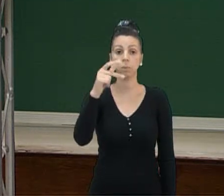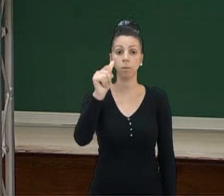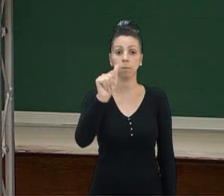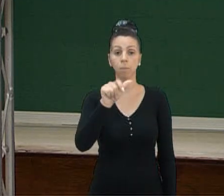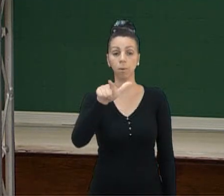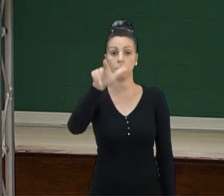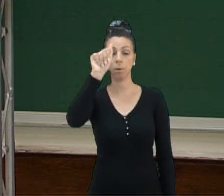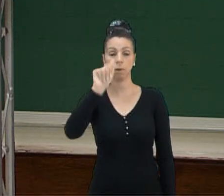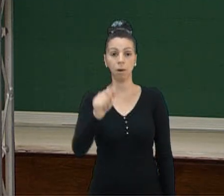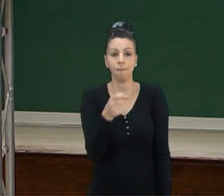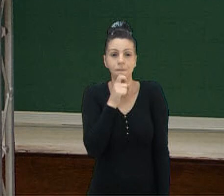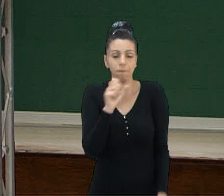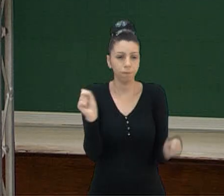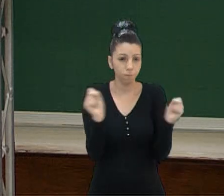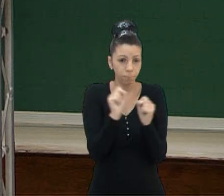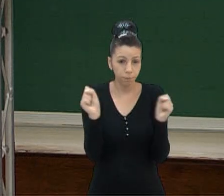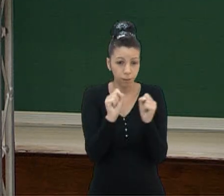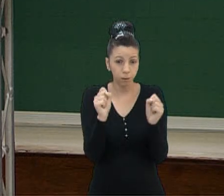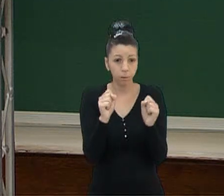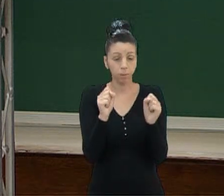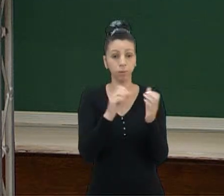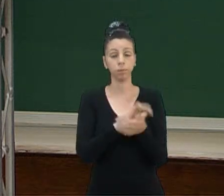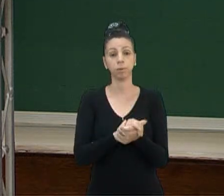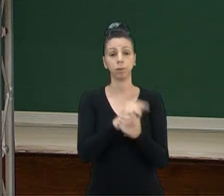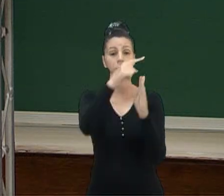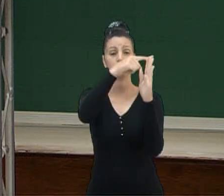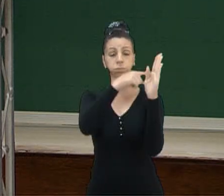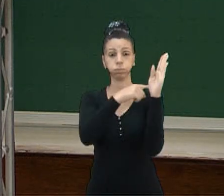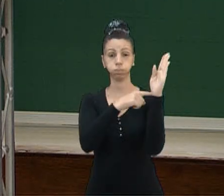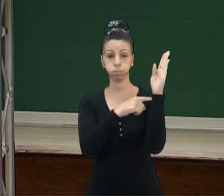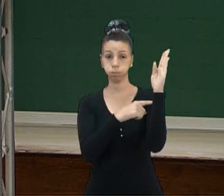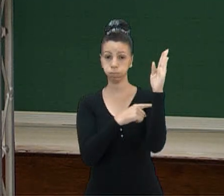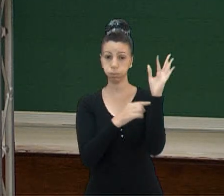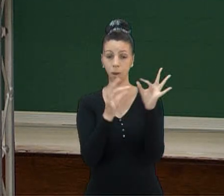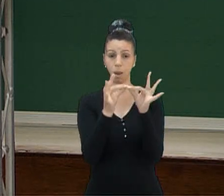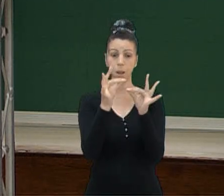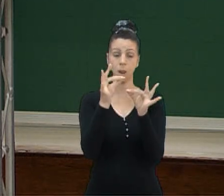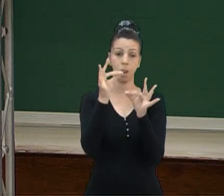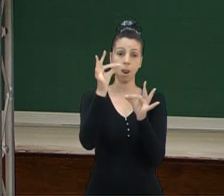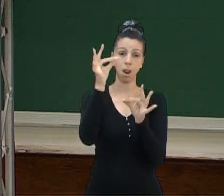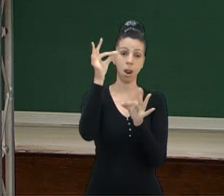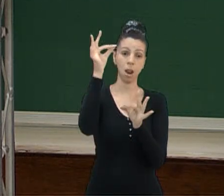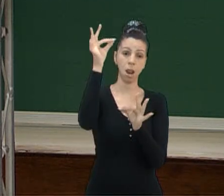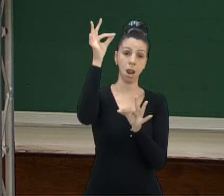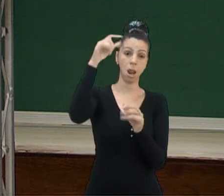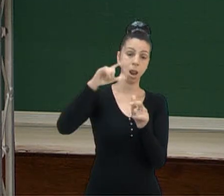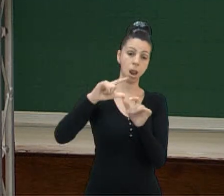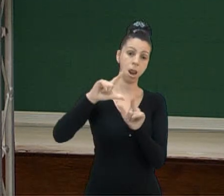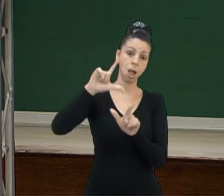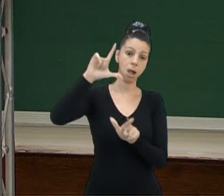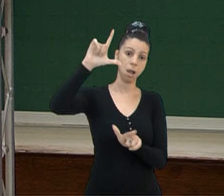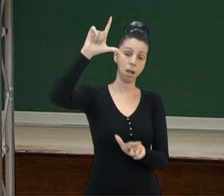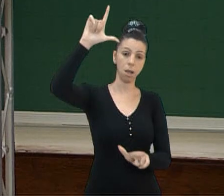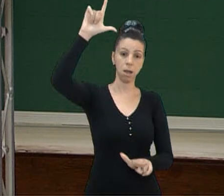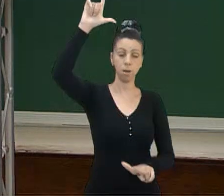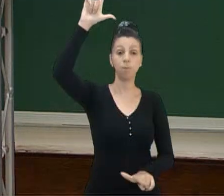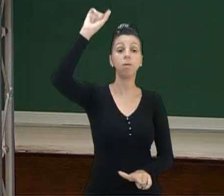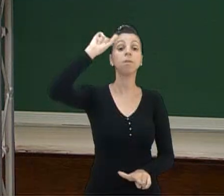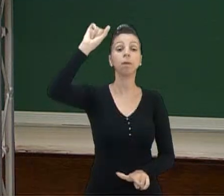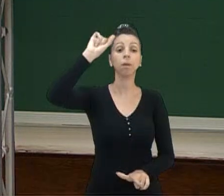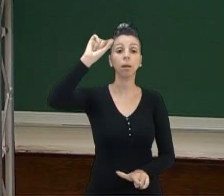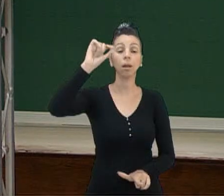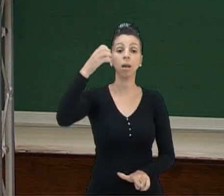frios, latitudes acima dos 60 graus norte. Isso significa dizer o quê? Que são temperaturas